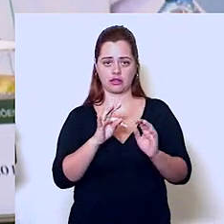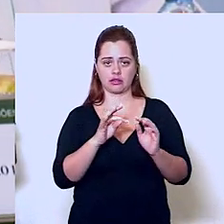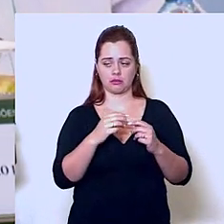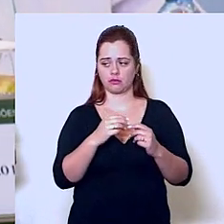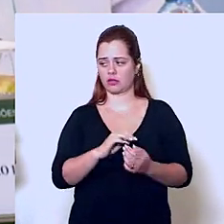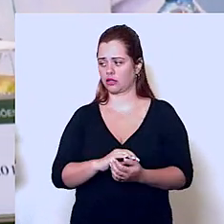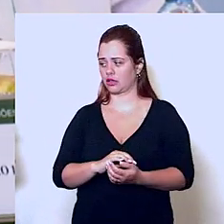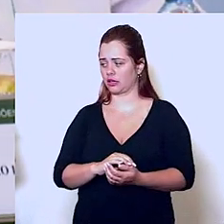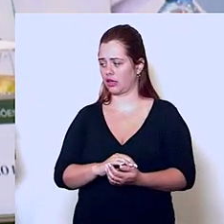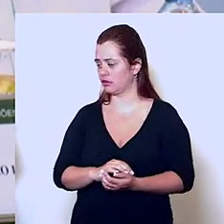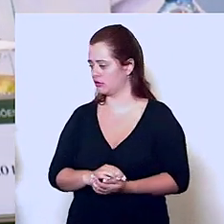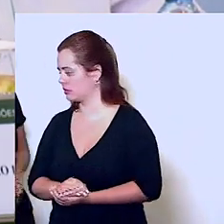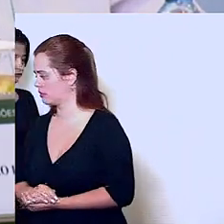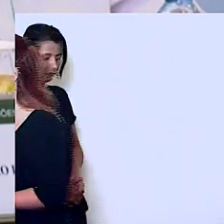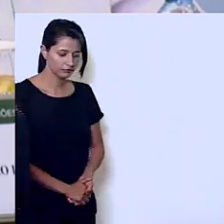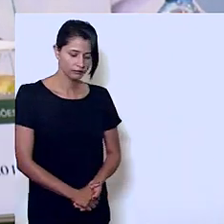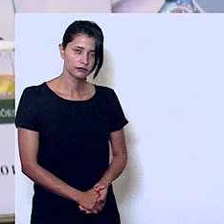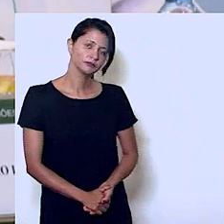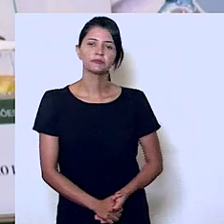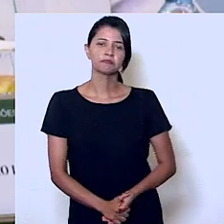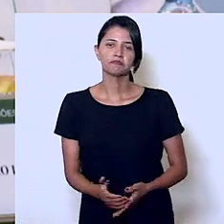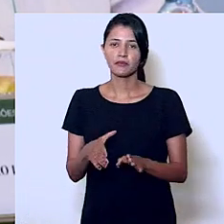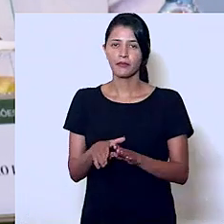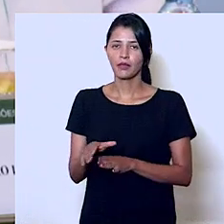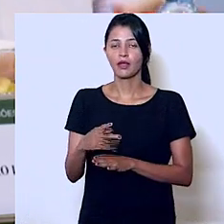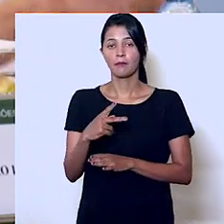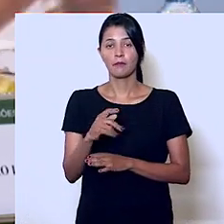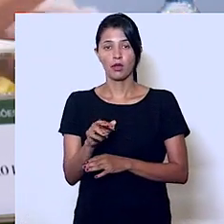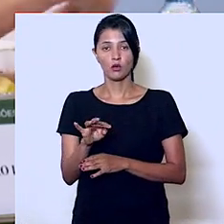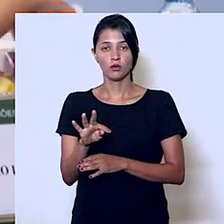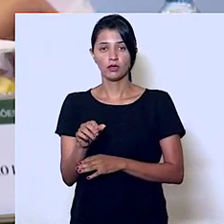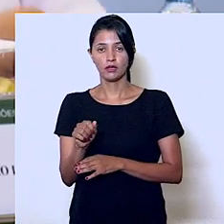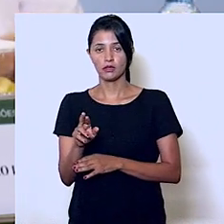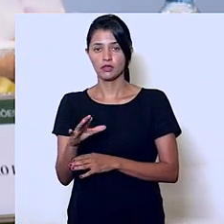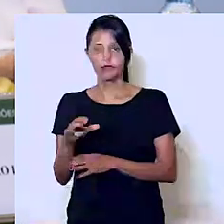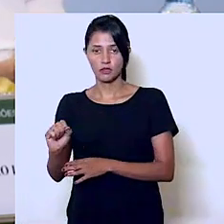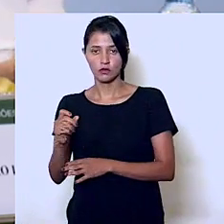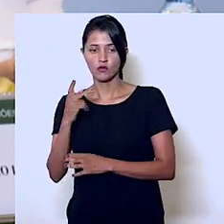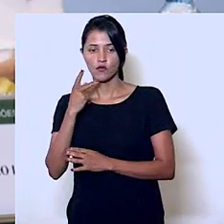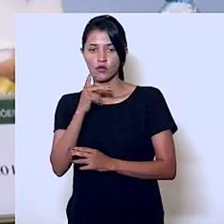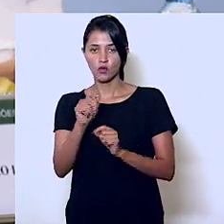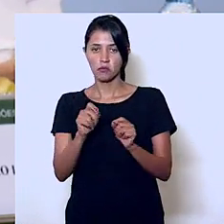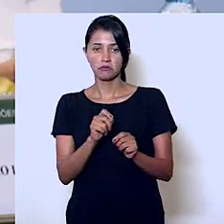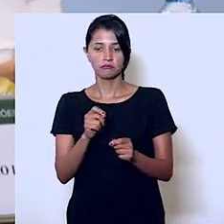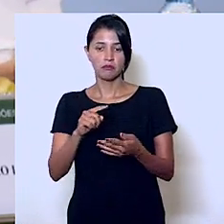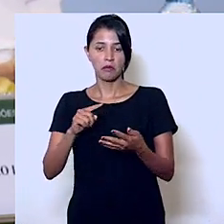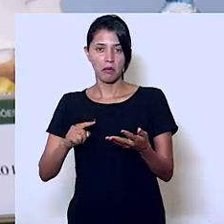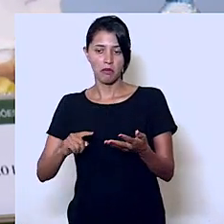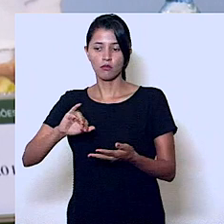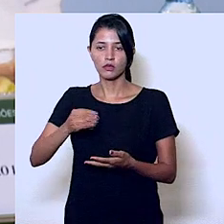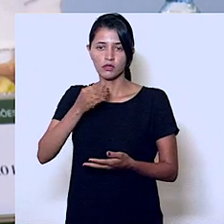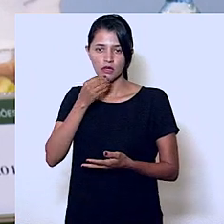e o conselheiro Paulo Tarso, Flecha de Lima, referindo-se às oportunidades grandes para o café solúvel